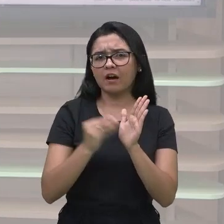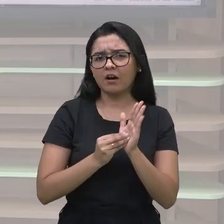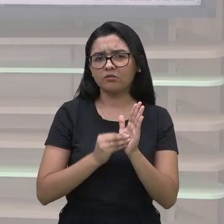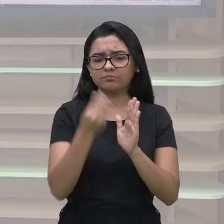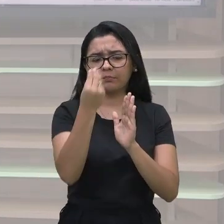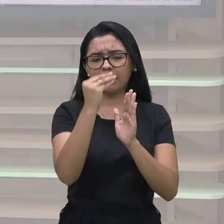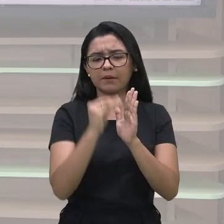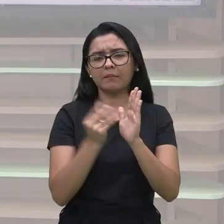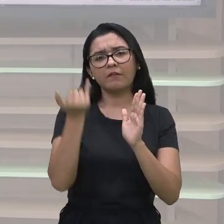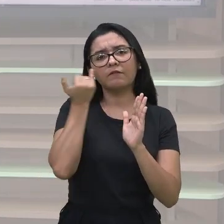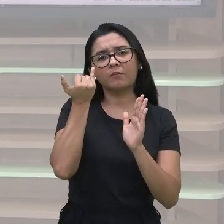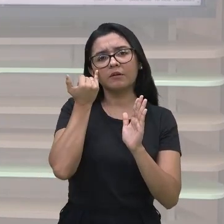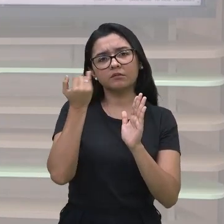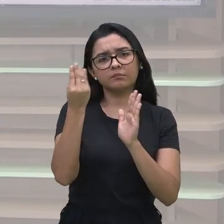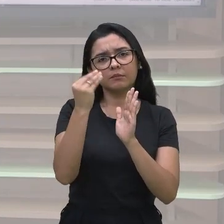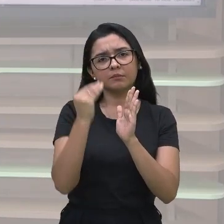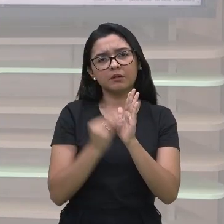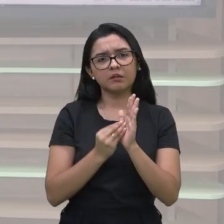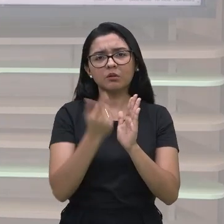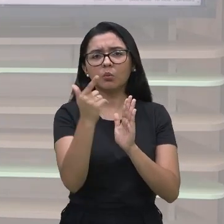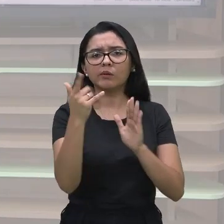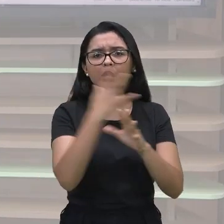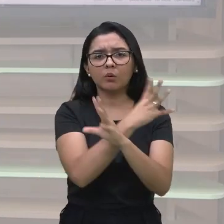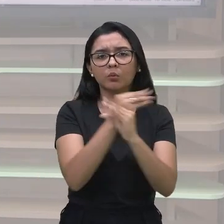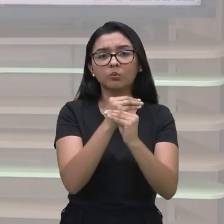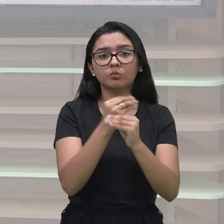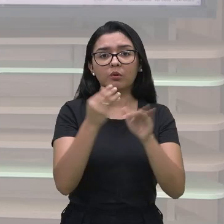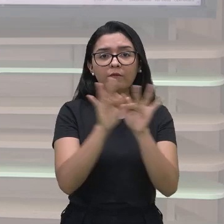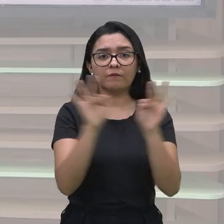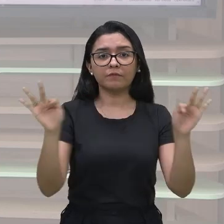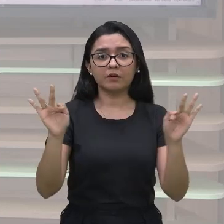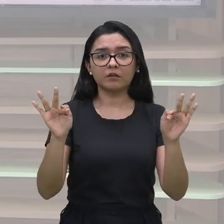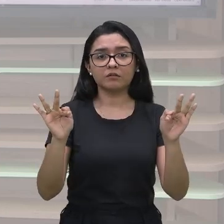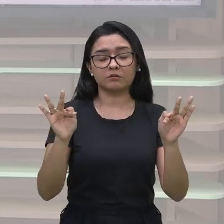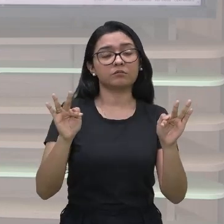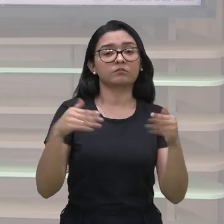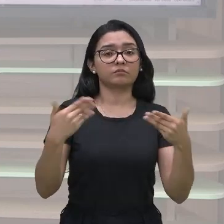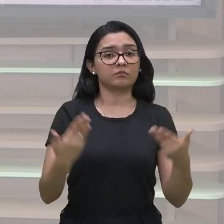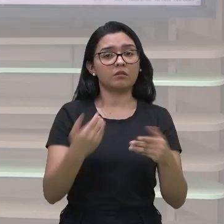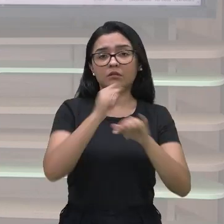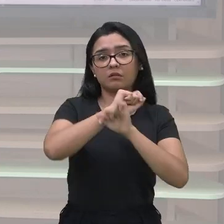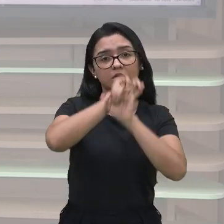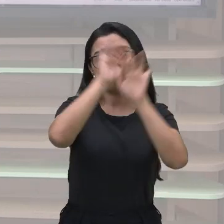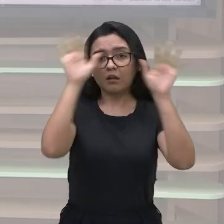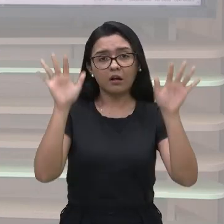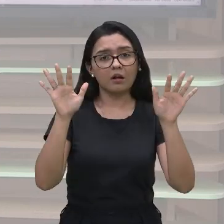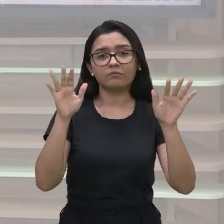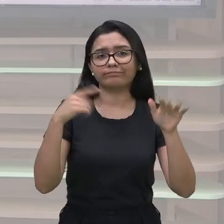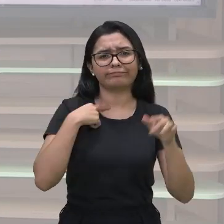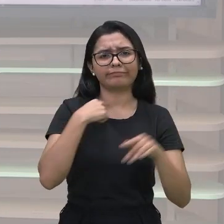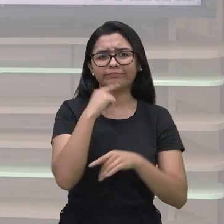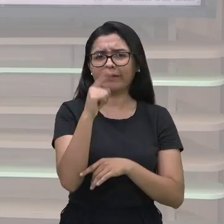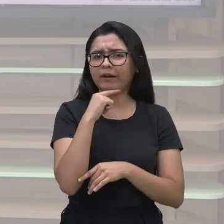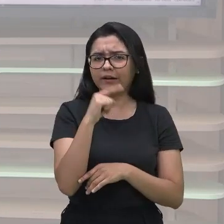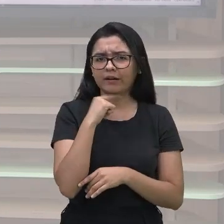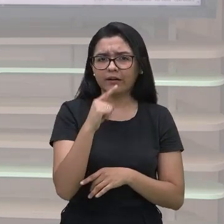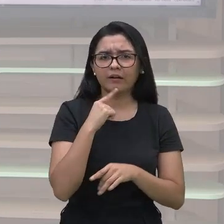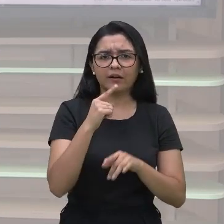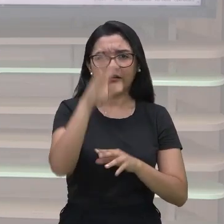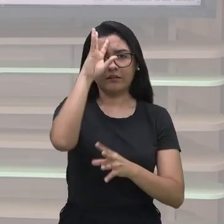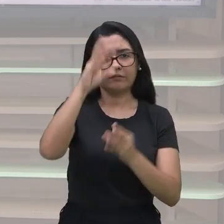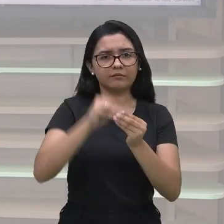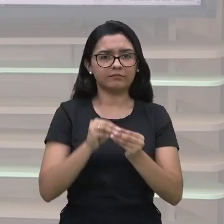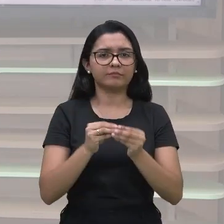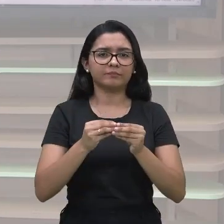algo? Na frase, sem conjunções, da forma como está escrito, o trecho do texto, não é possível entender a ideia do